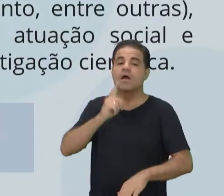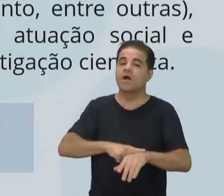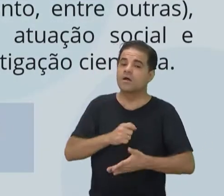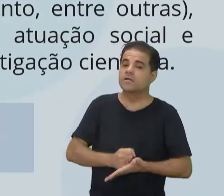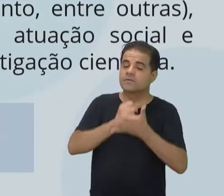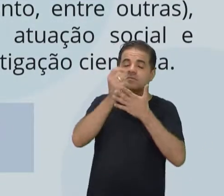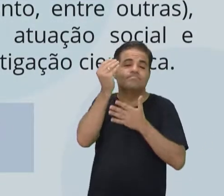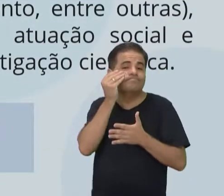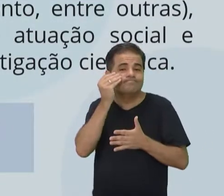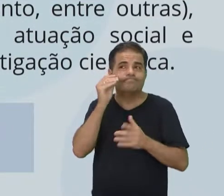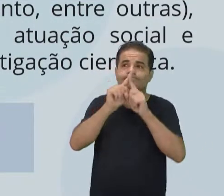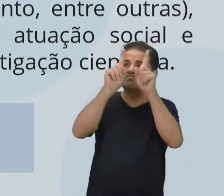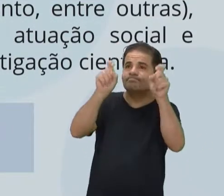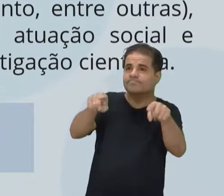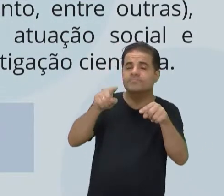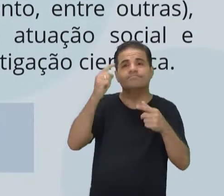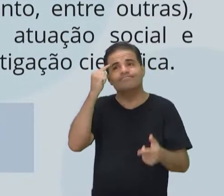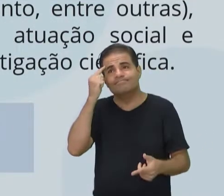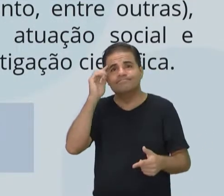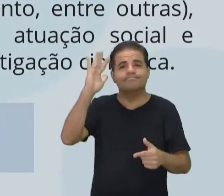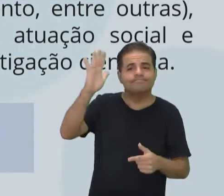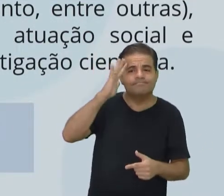levantar, testar hipóteses, quer dizer, você vai